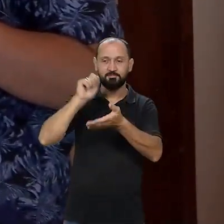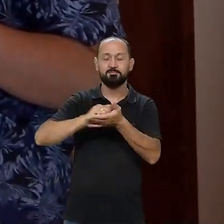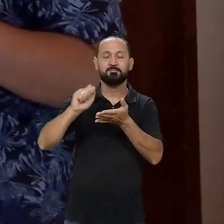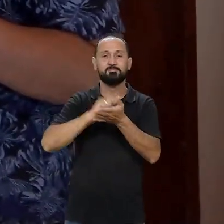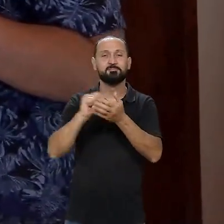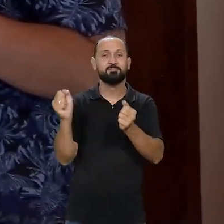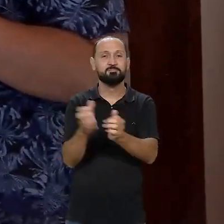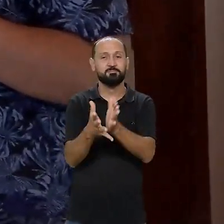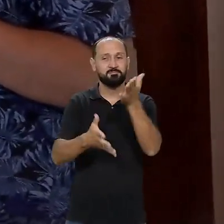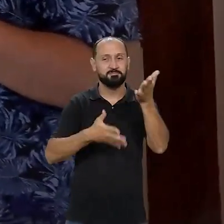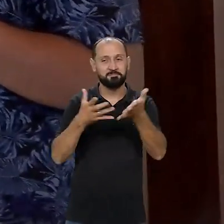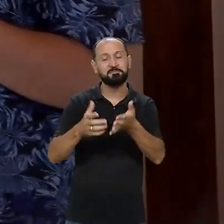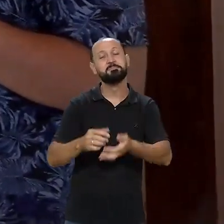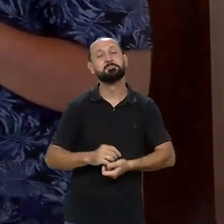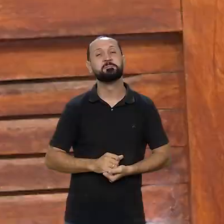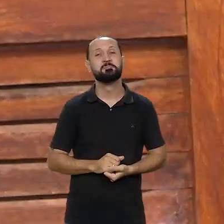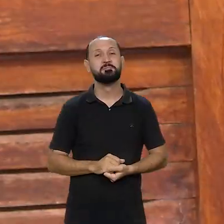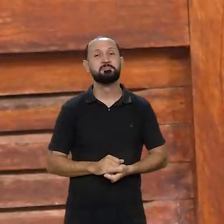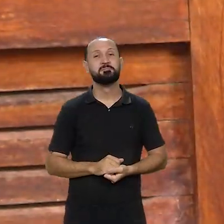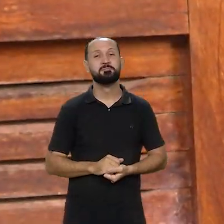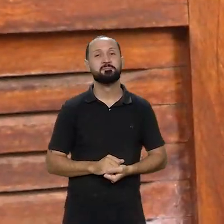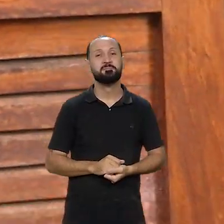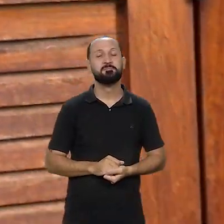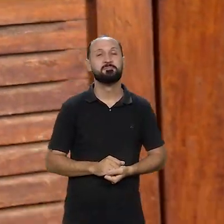criar muitas obras magníficas.